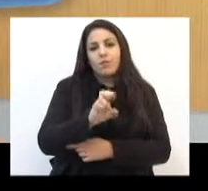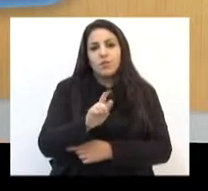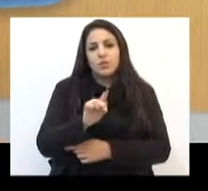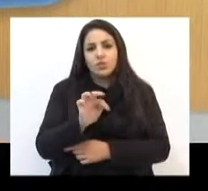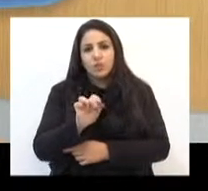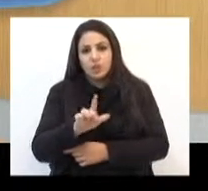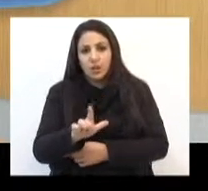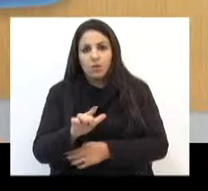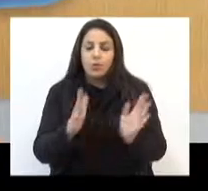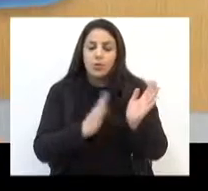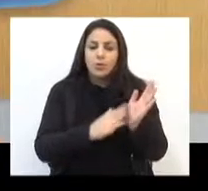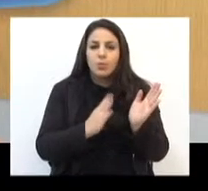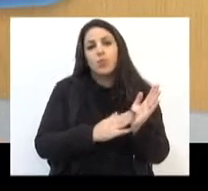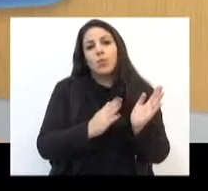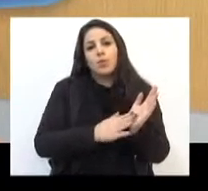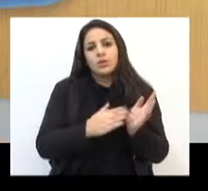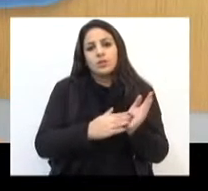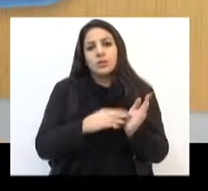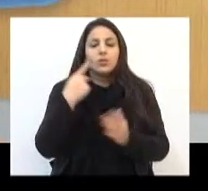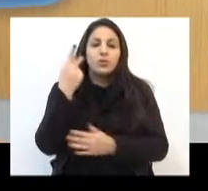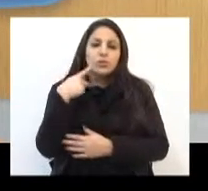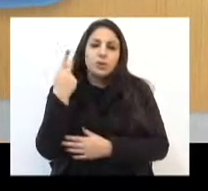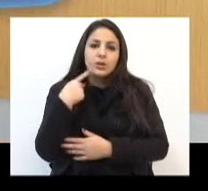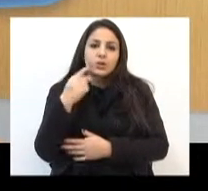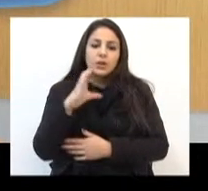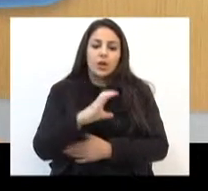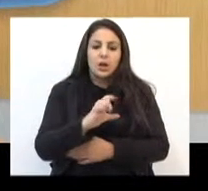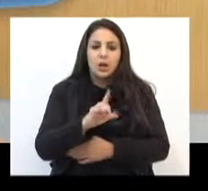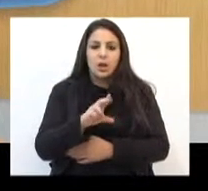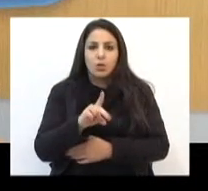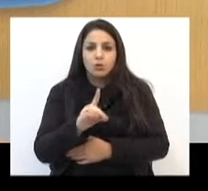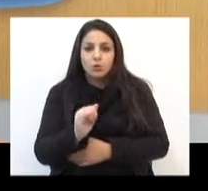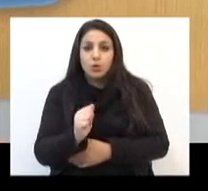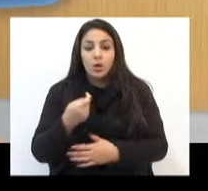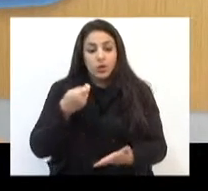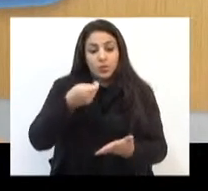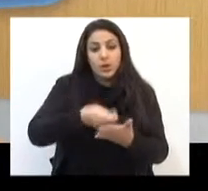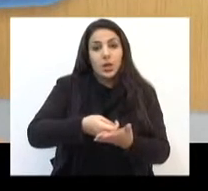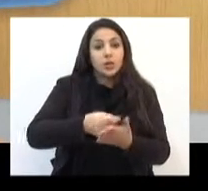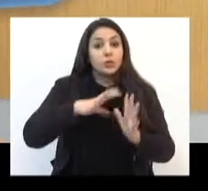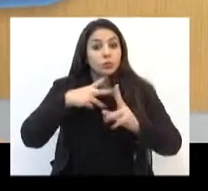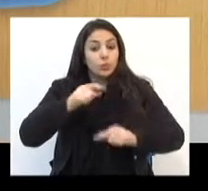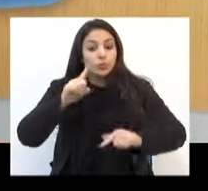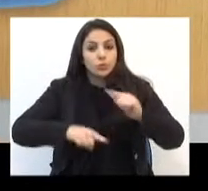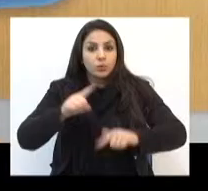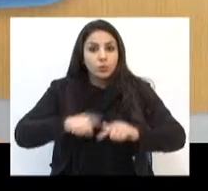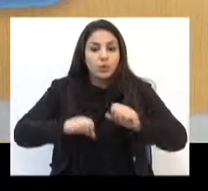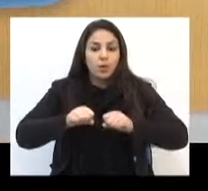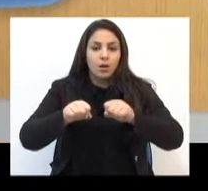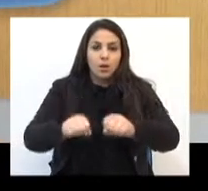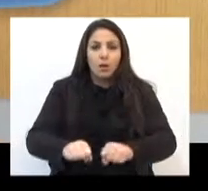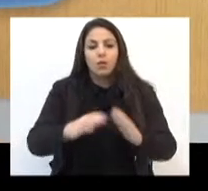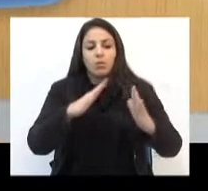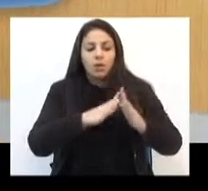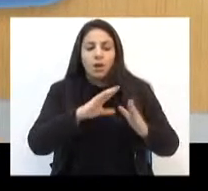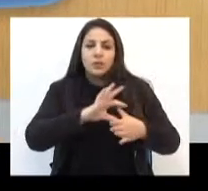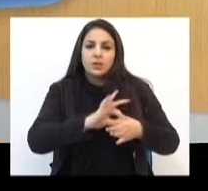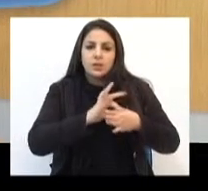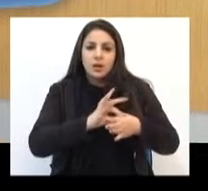projeto retorna ao Executivo. Com 19 votos, o plenário autorizou a mudança da lei